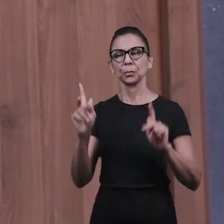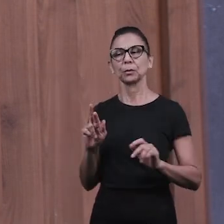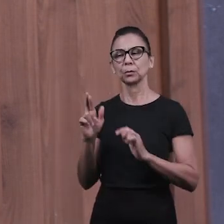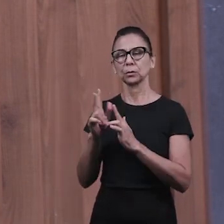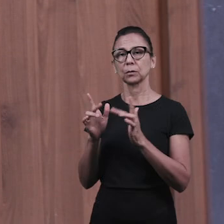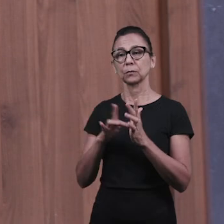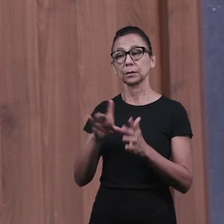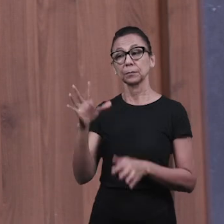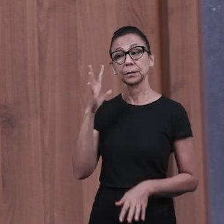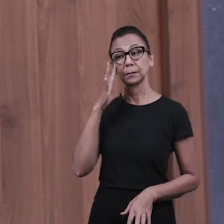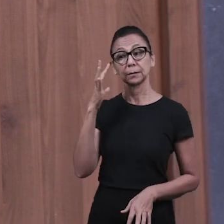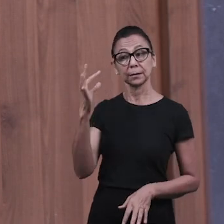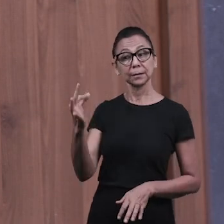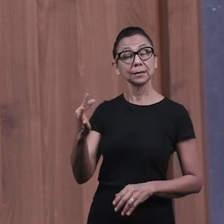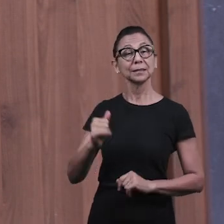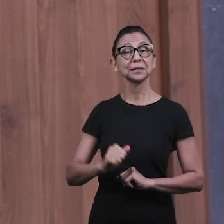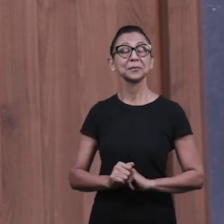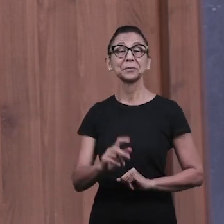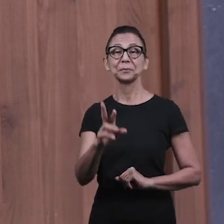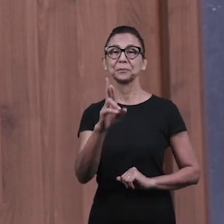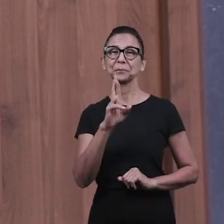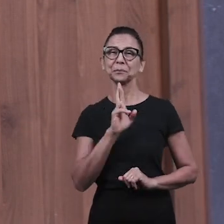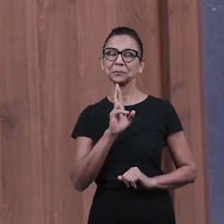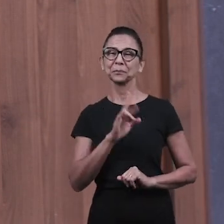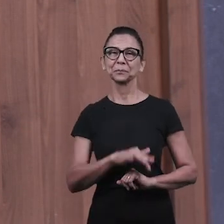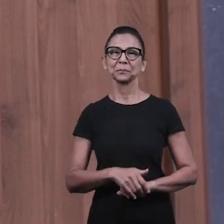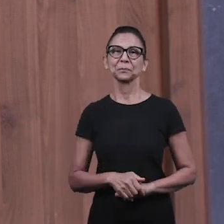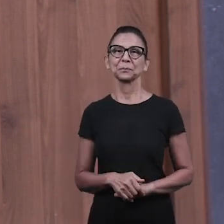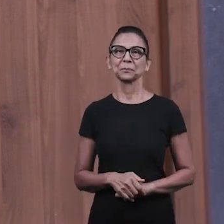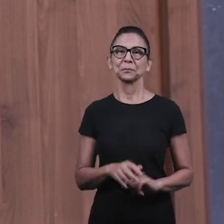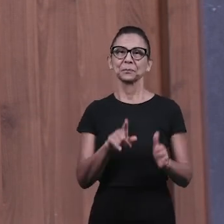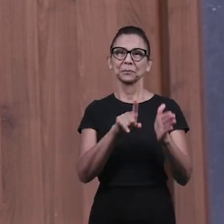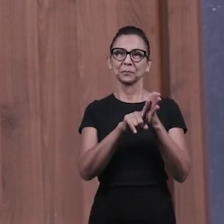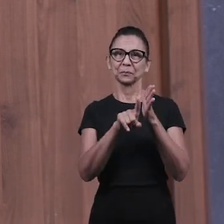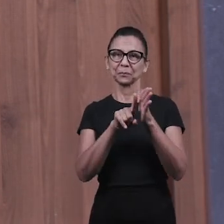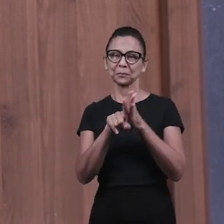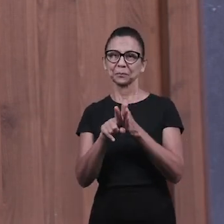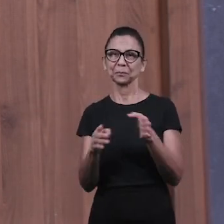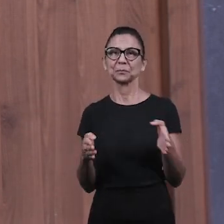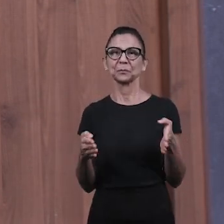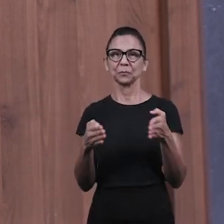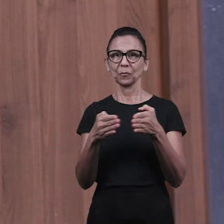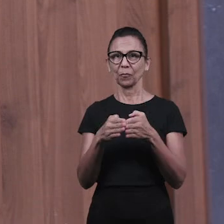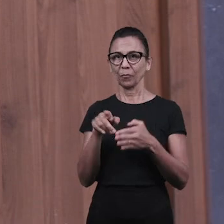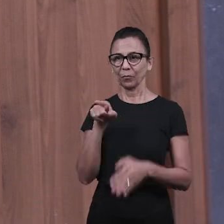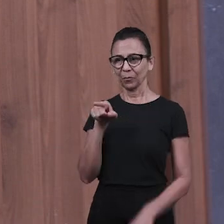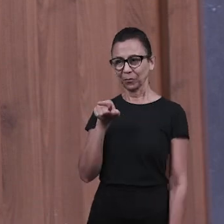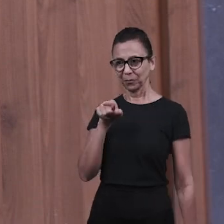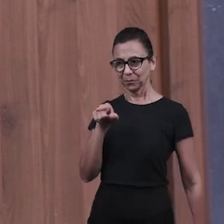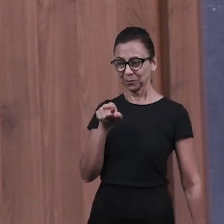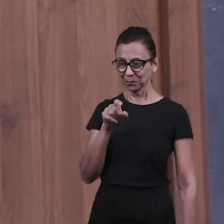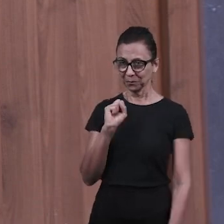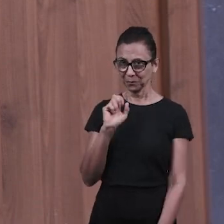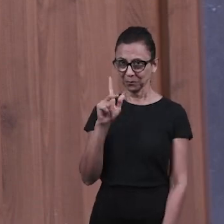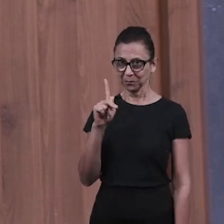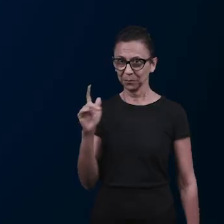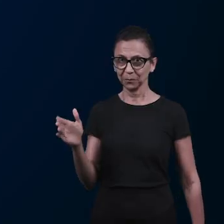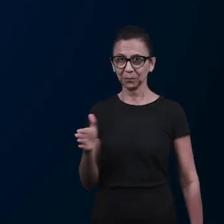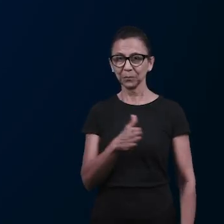paz do Senhor, você vai prestar atenção para você responder exatamente as perguntas que foram dirigidas a você, está